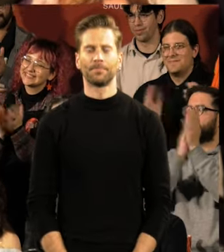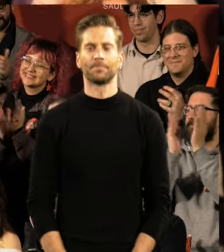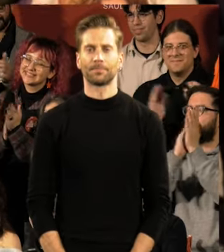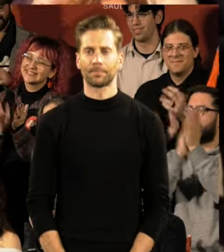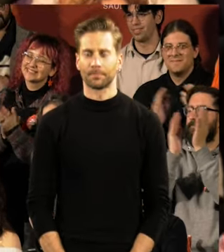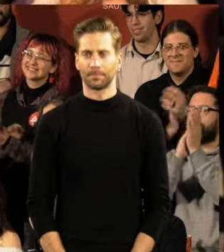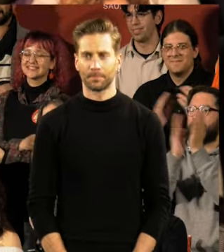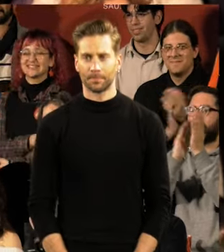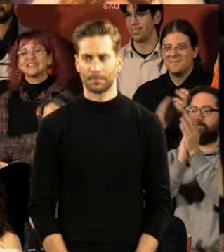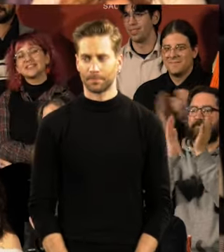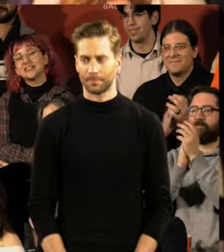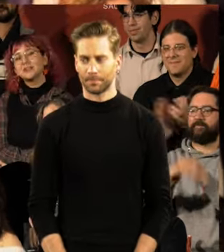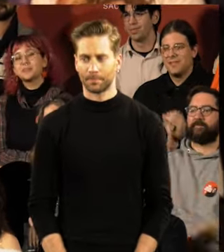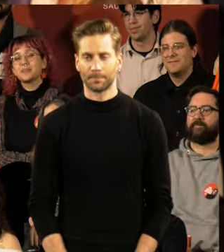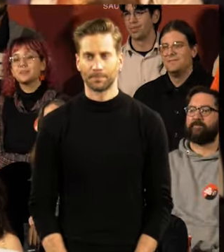Agradeço